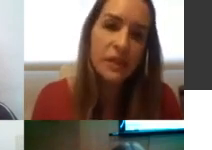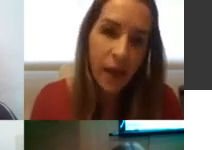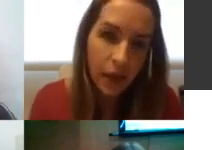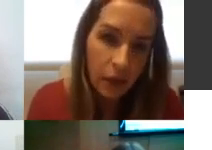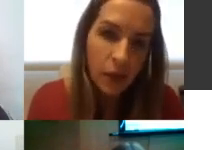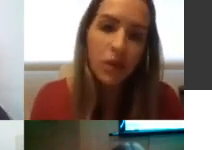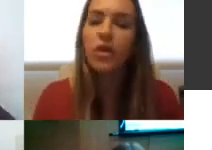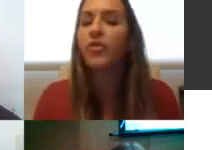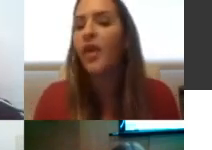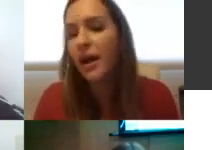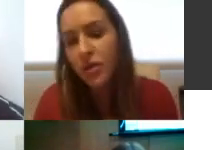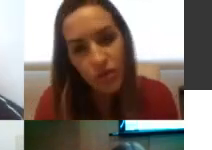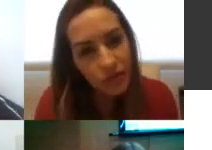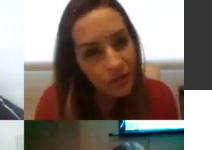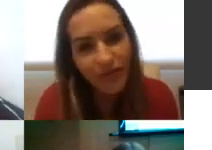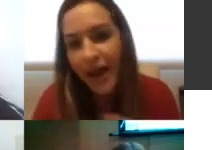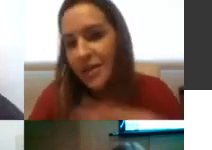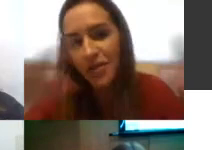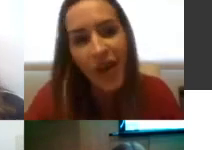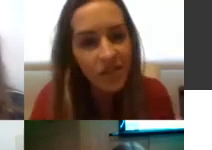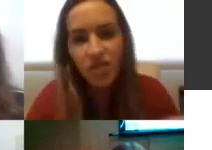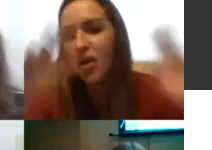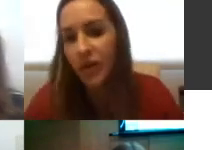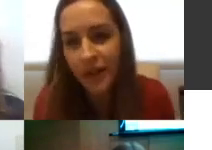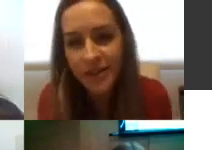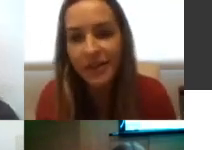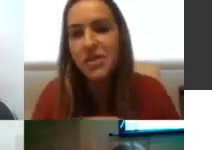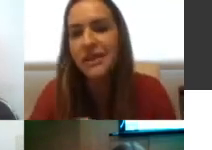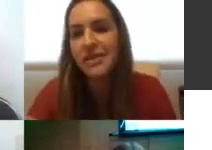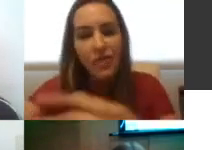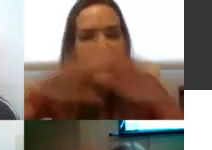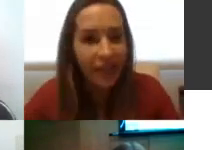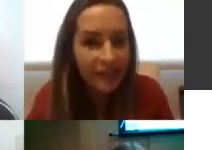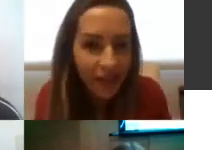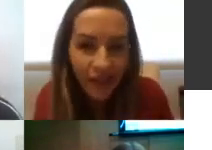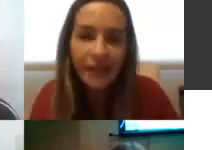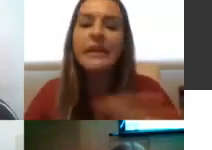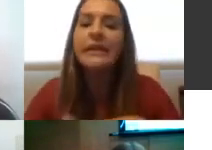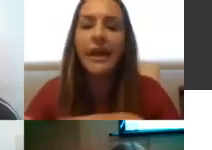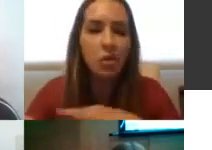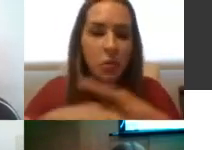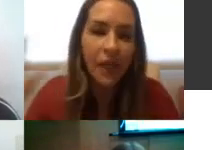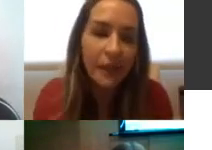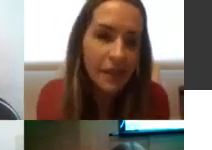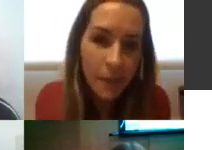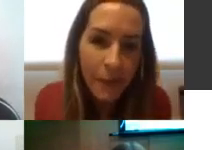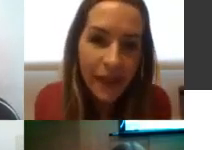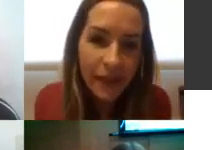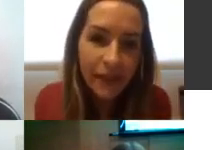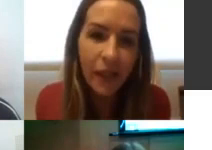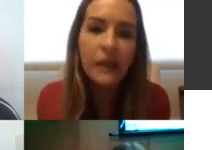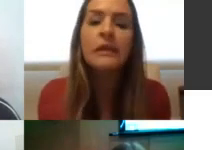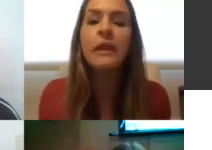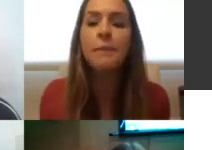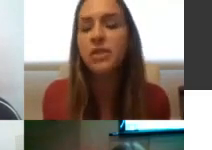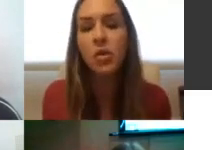consegue e eu tenho várias várias e várias histórias e tenho certeza que Verônica tem e todo mundo que é da atenção primária que